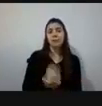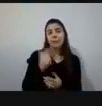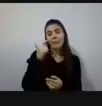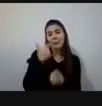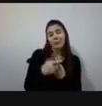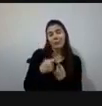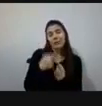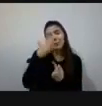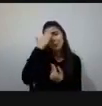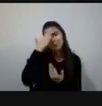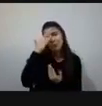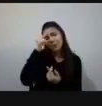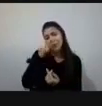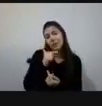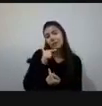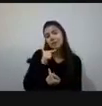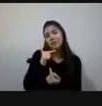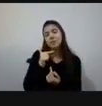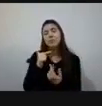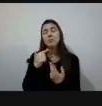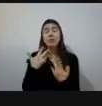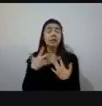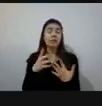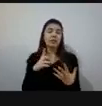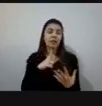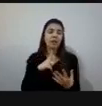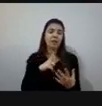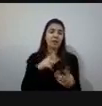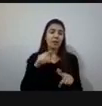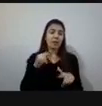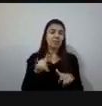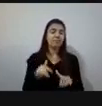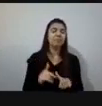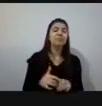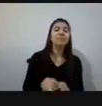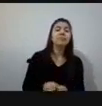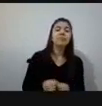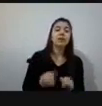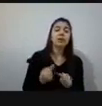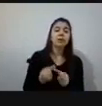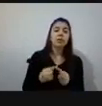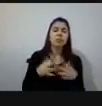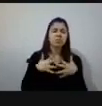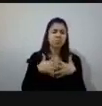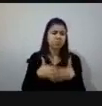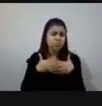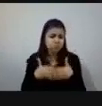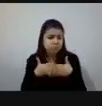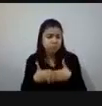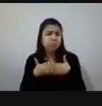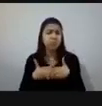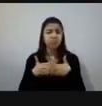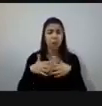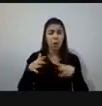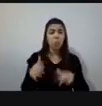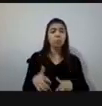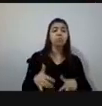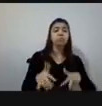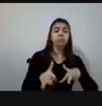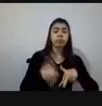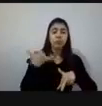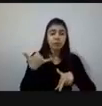que a vítima tem é talvez ela pense justamente isso, mas é que